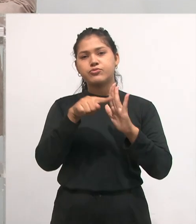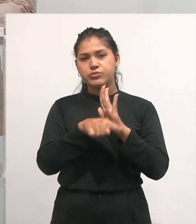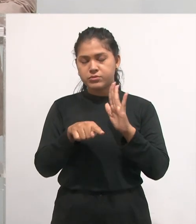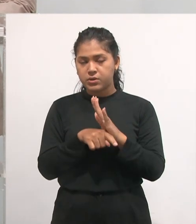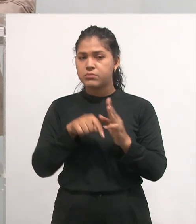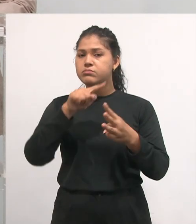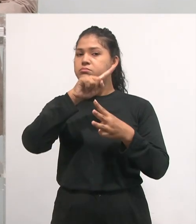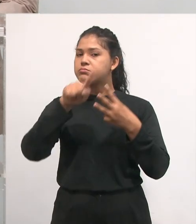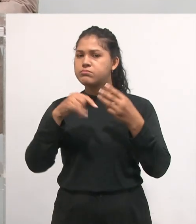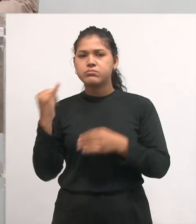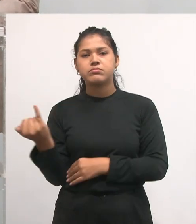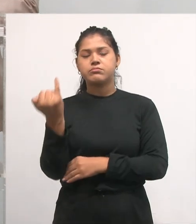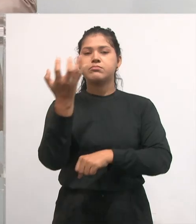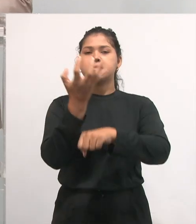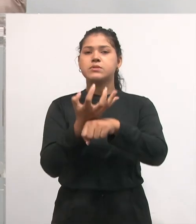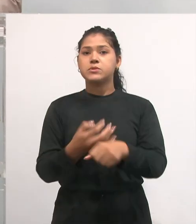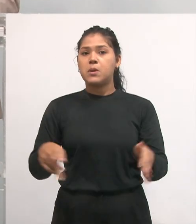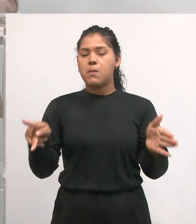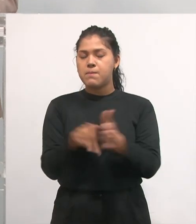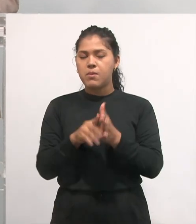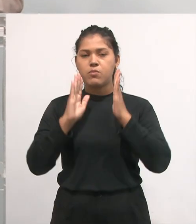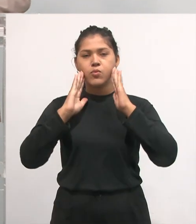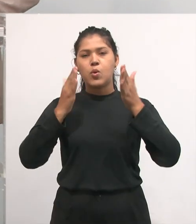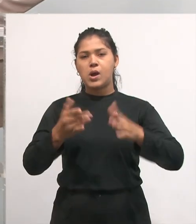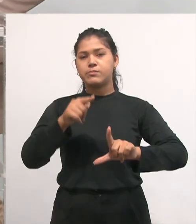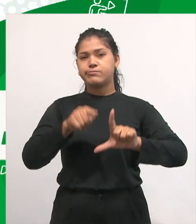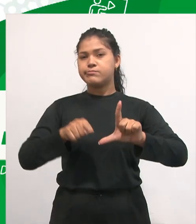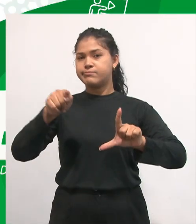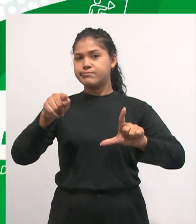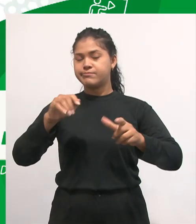de estatística, beleza? Vamos aos nossos objetivos de hoje?